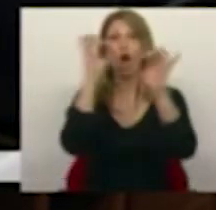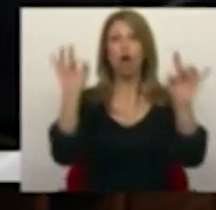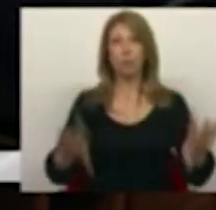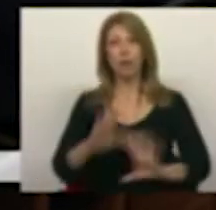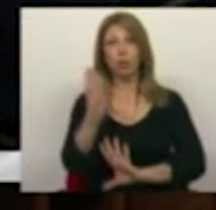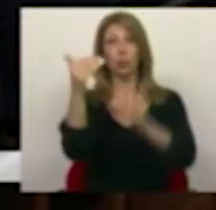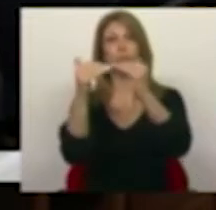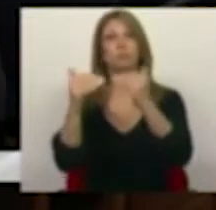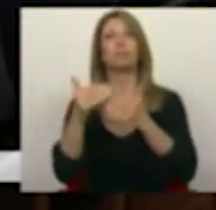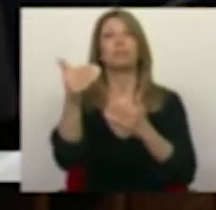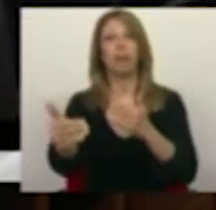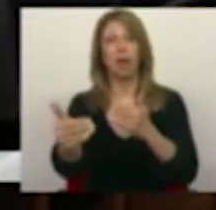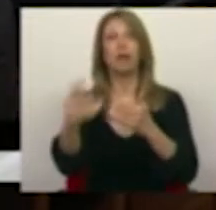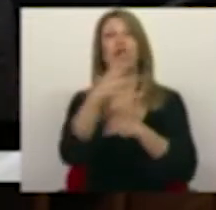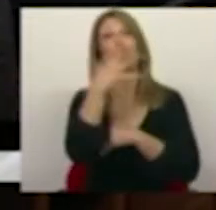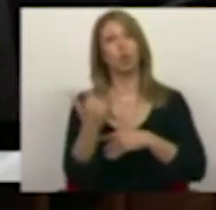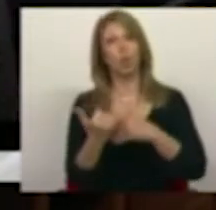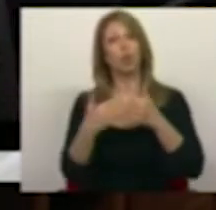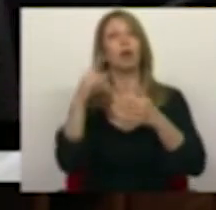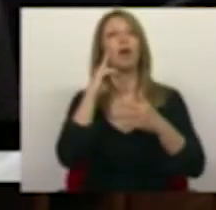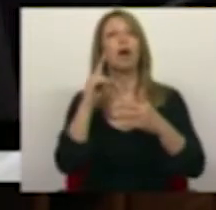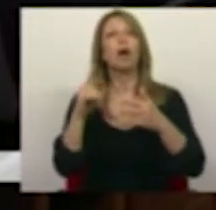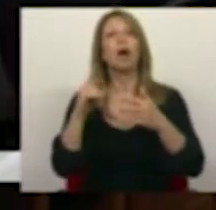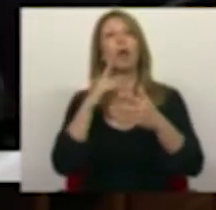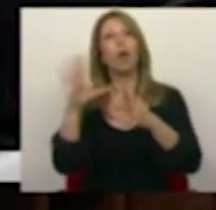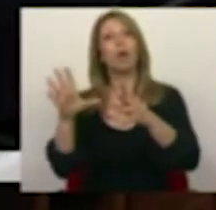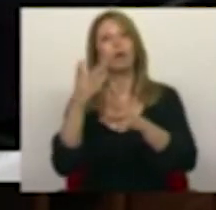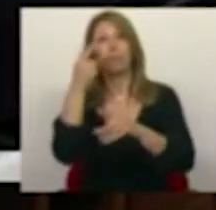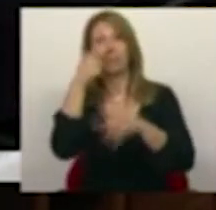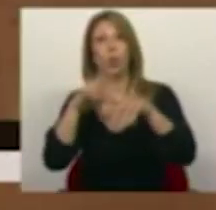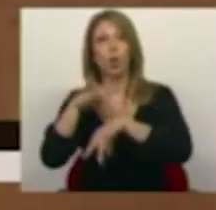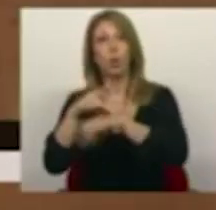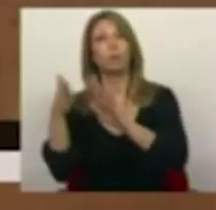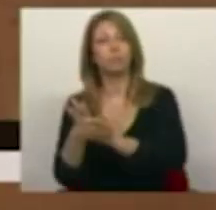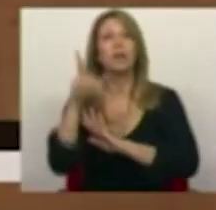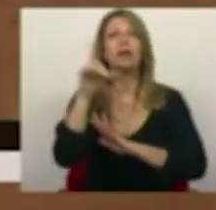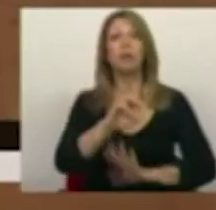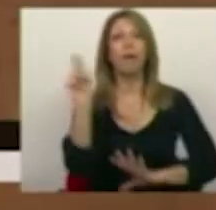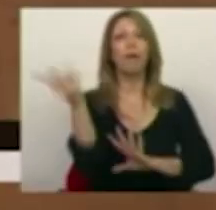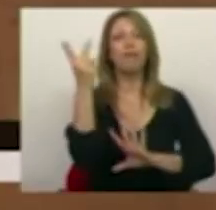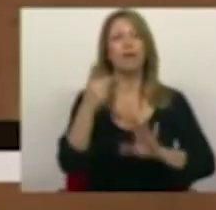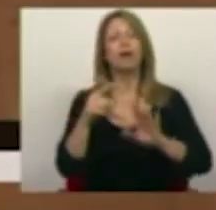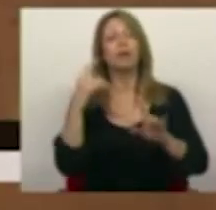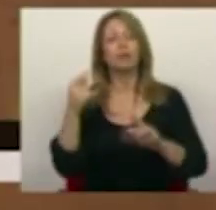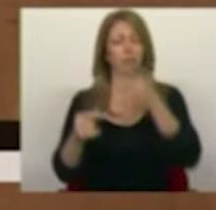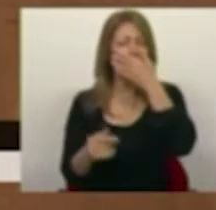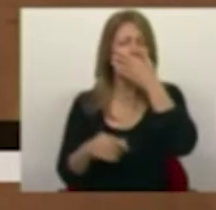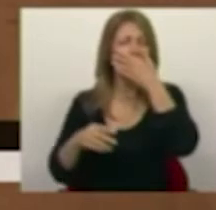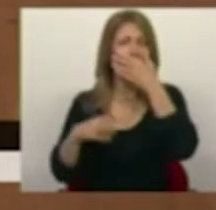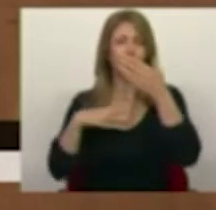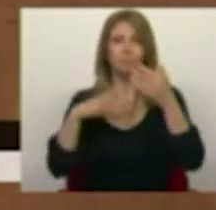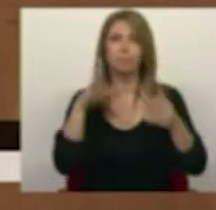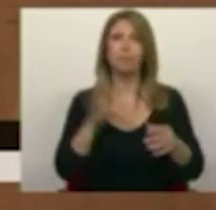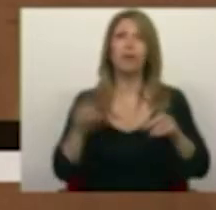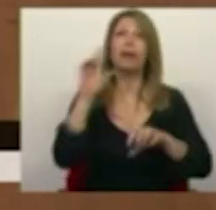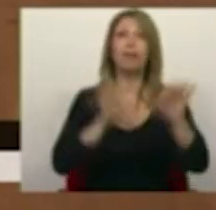segunda linha a receber doentes. Temos também mais de 10 entidades para além do Laboratório Nacional de Saúde Ricardo Jorge com